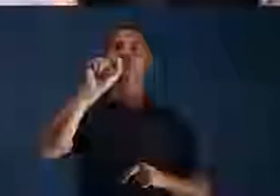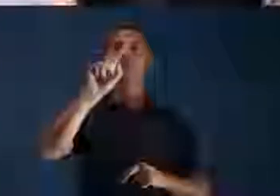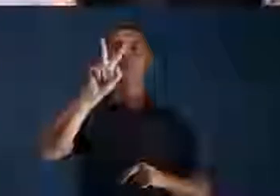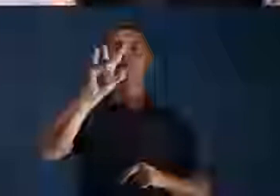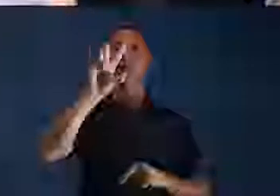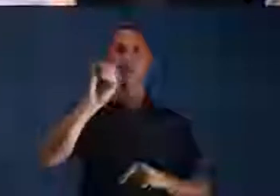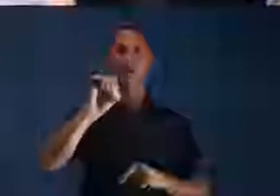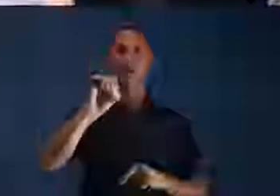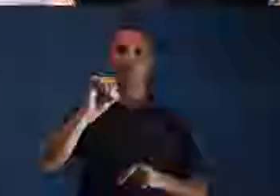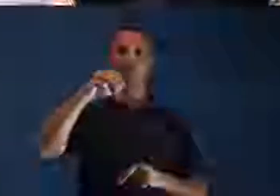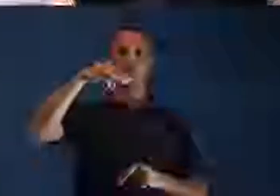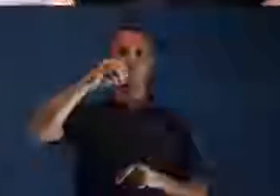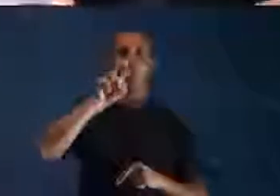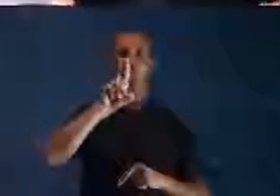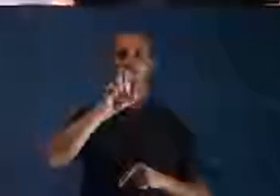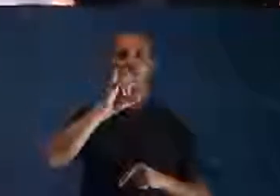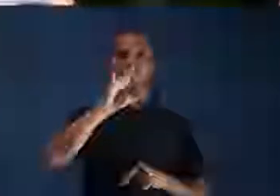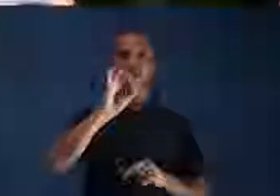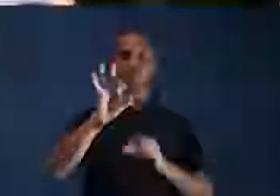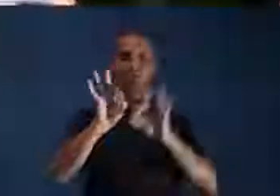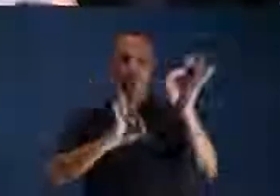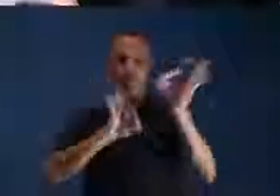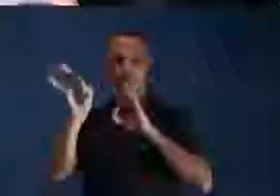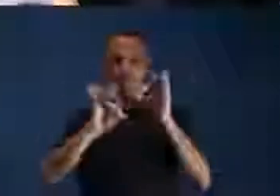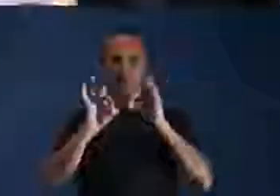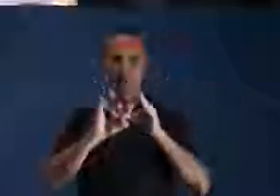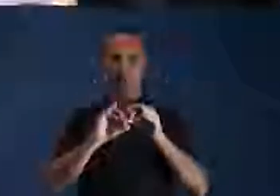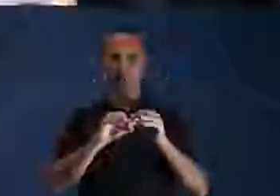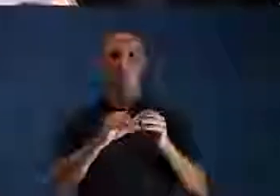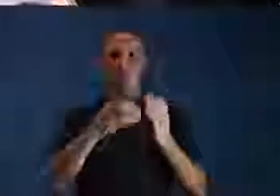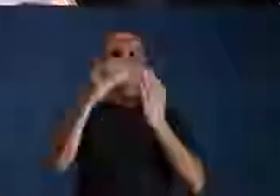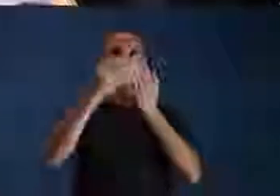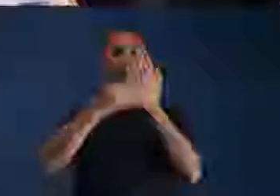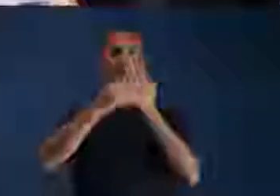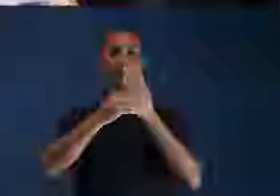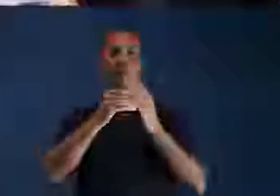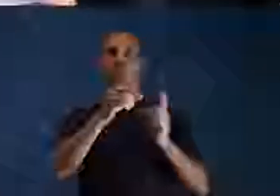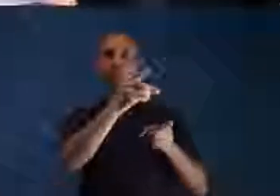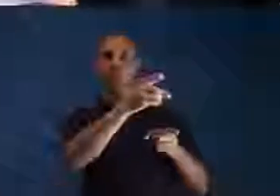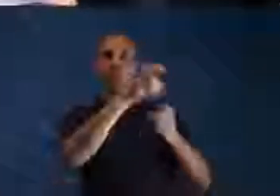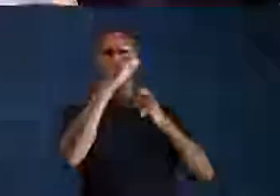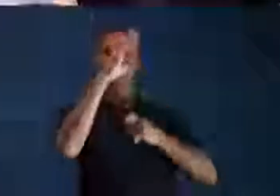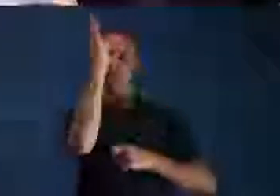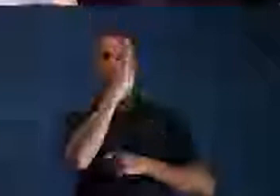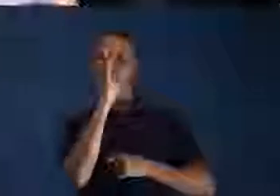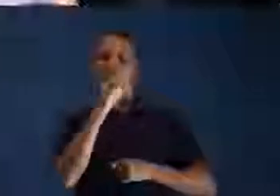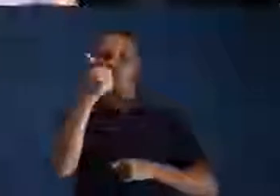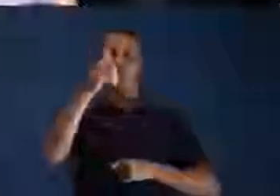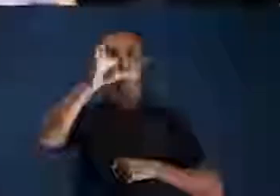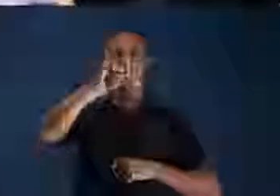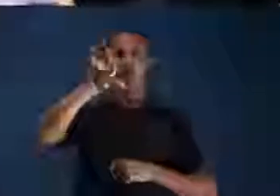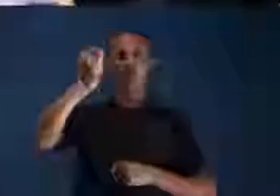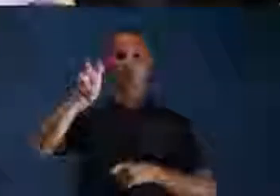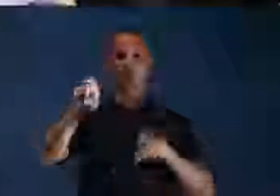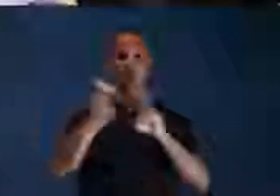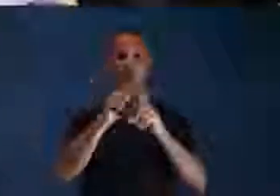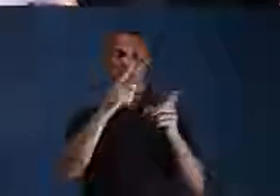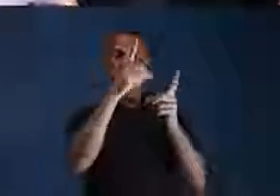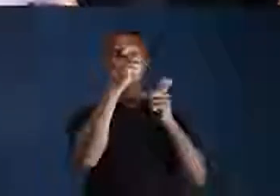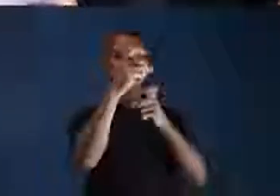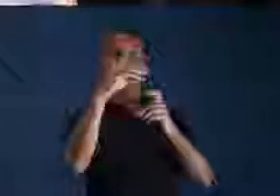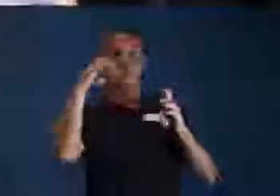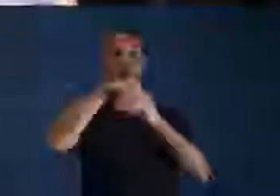Ele organizou Crime à Brasileira, de 95, e Crime Feito em Casa, de